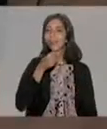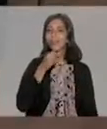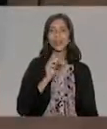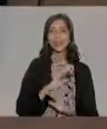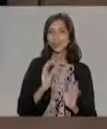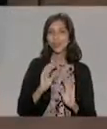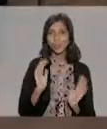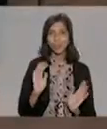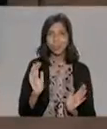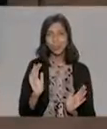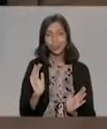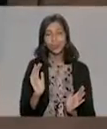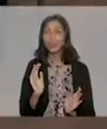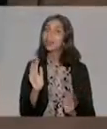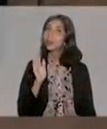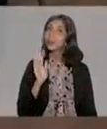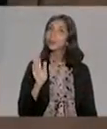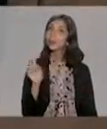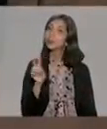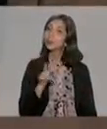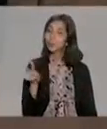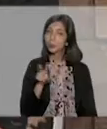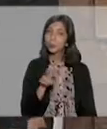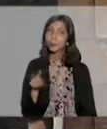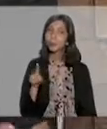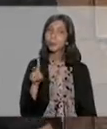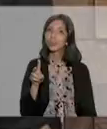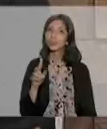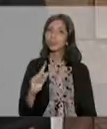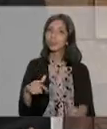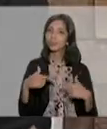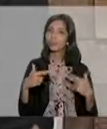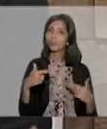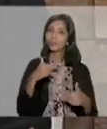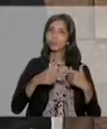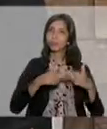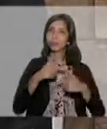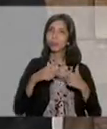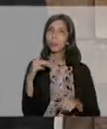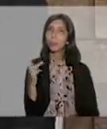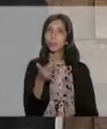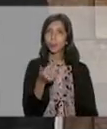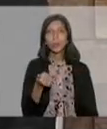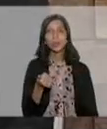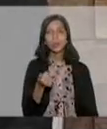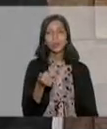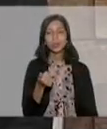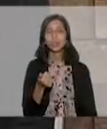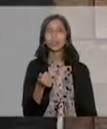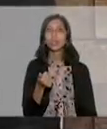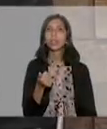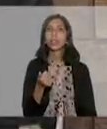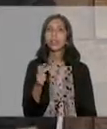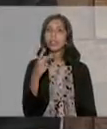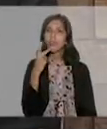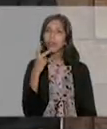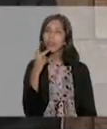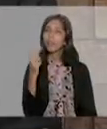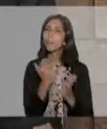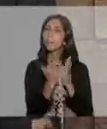entrevista. E, no entanto, os dois eram imbatíveis, né? Os dois eram maravilhosos. Eu acho.